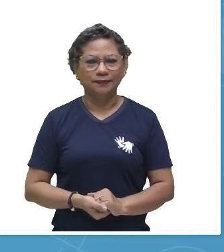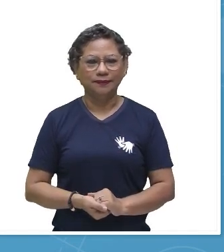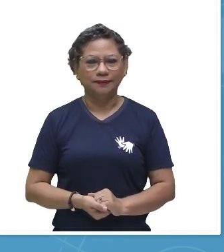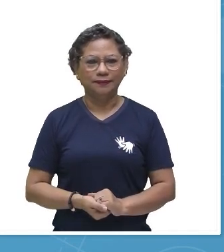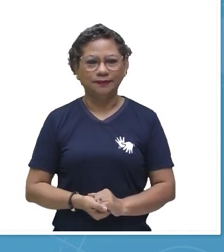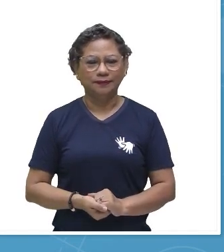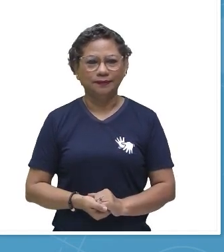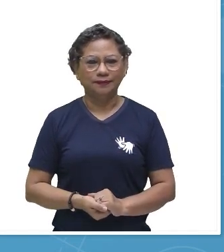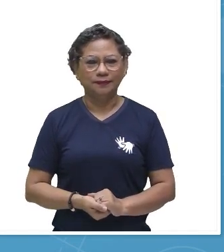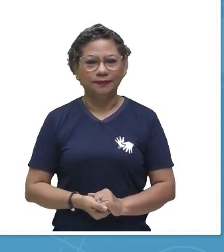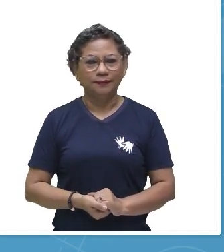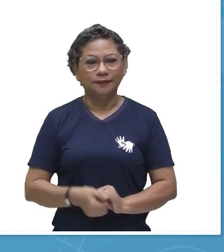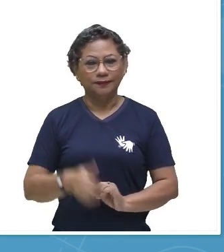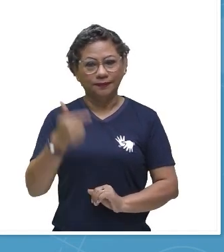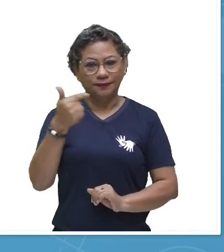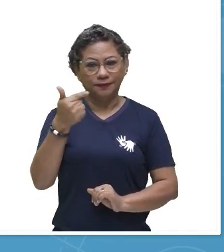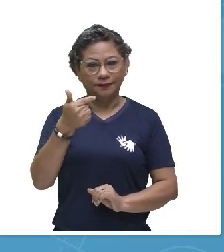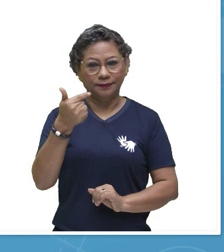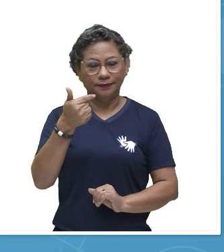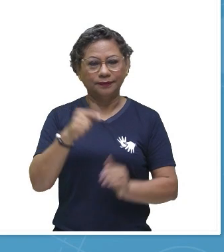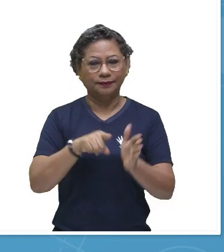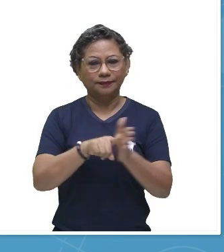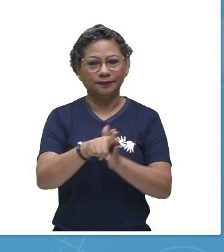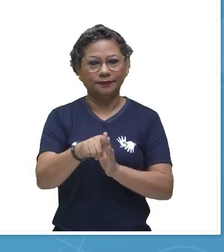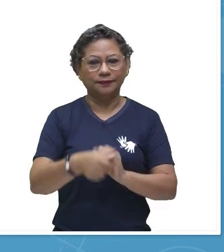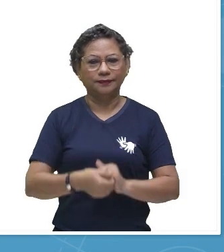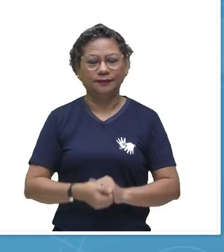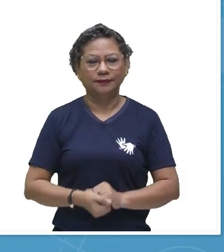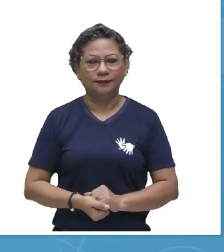Vamos agora para a segunda questão.